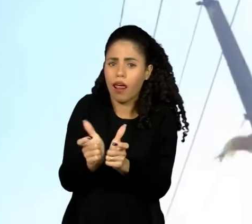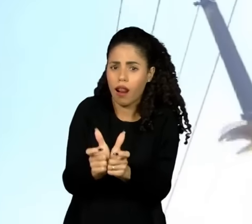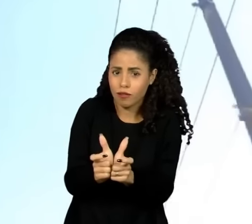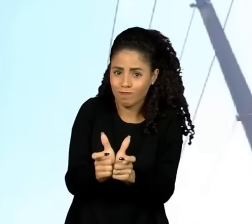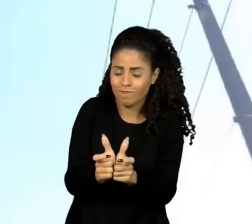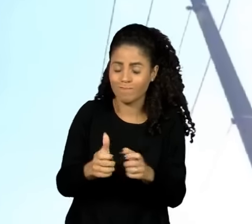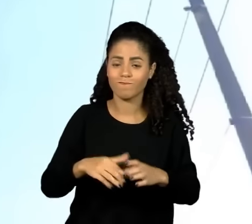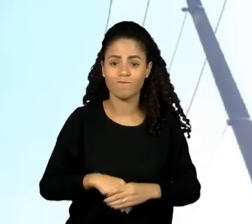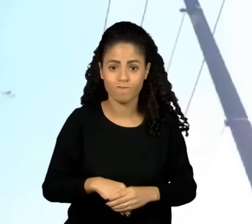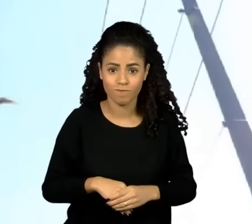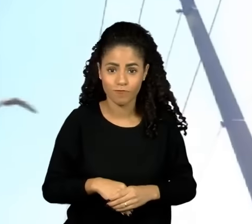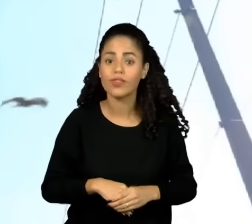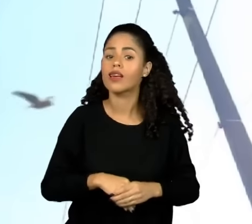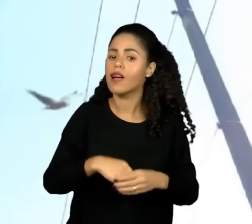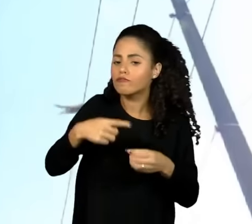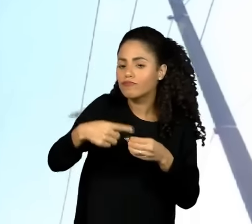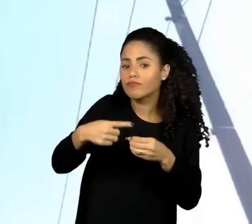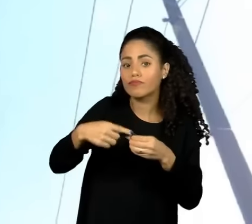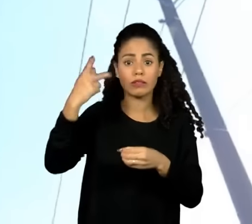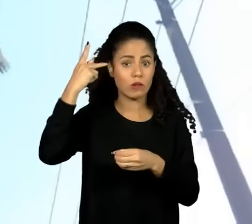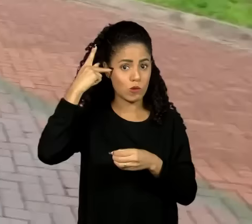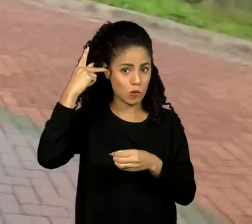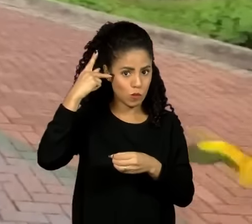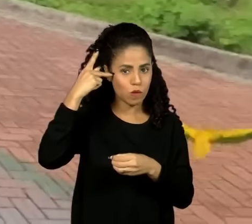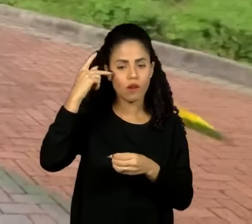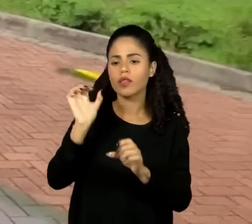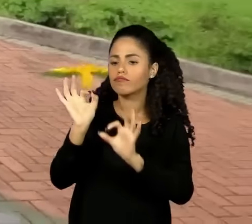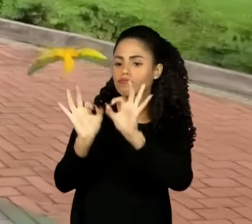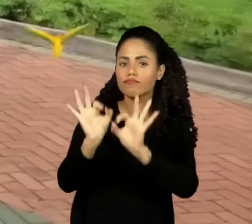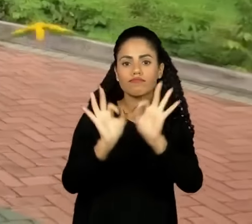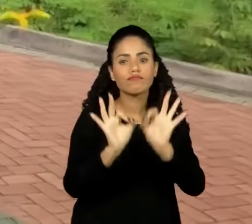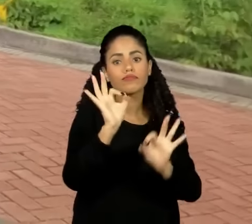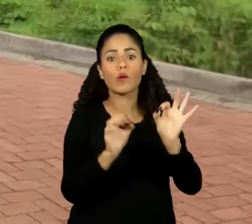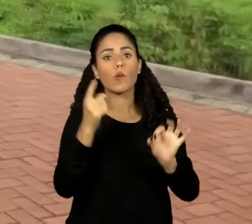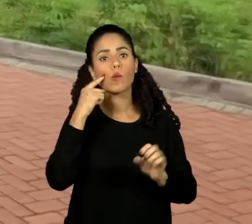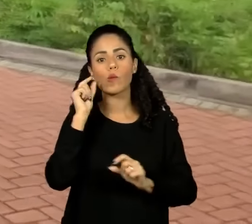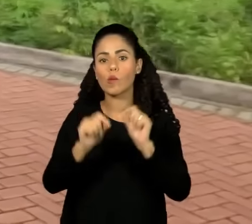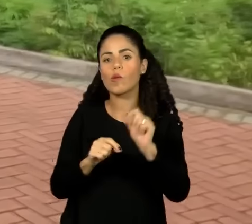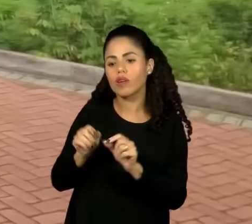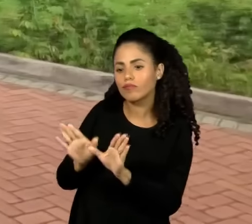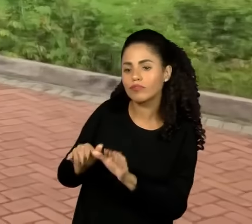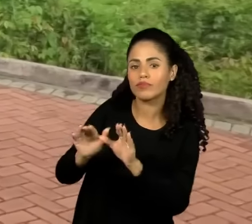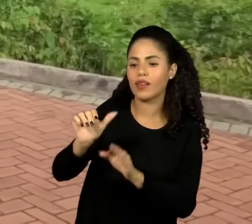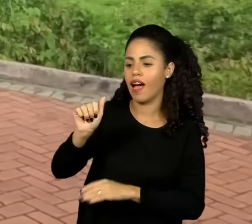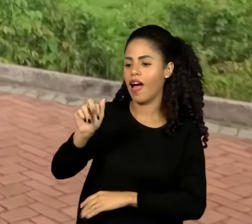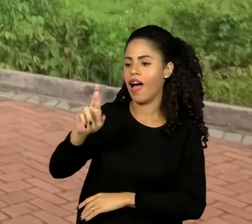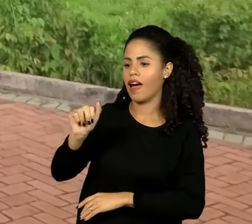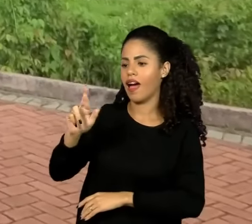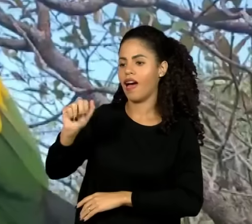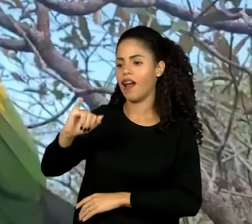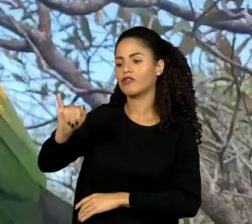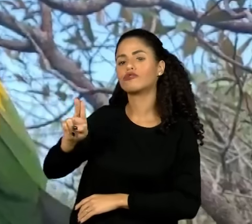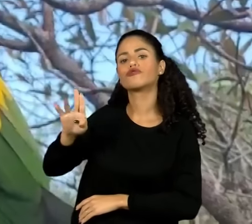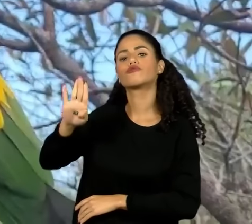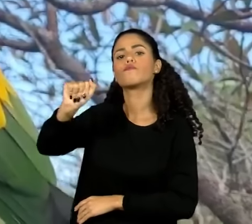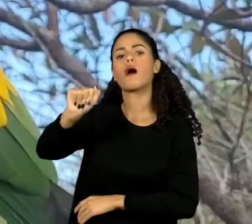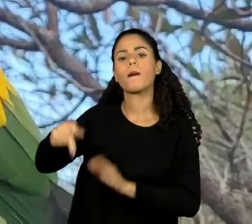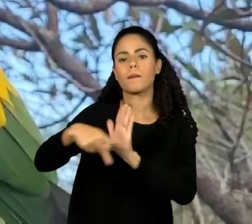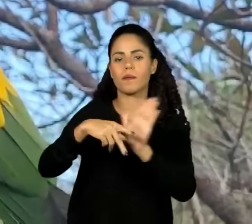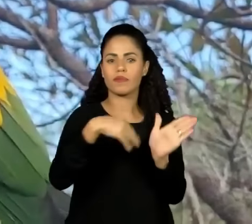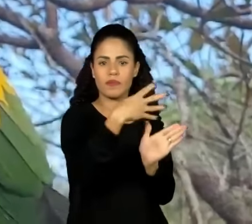No interior paulista, um programa resgata e reproduzem cativeiro a arara juba, espécie nativa da